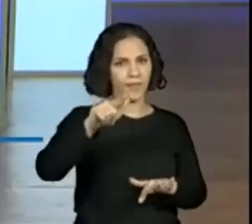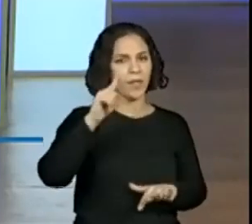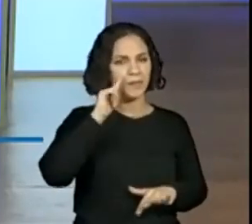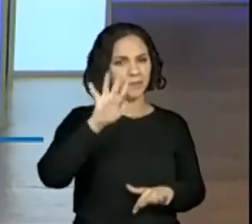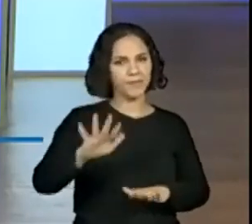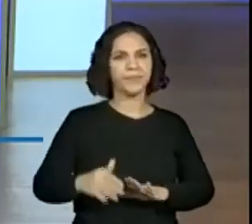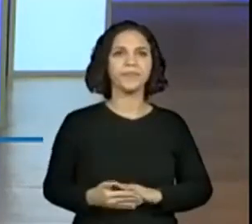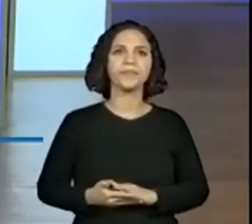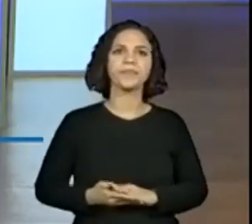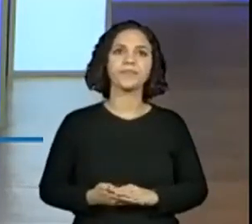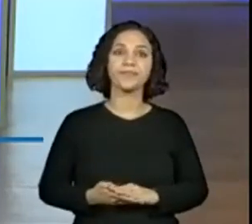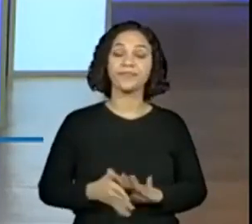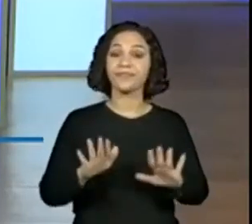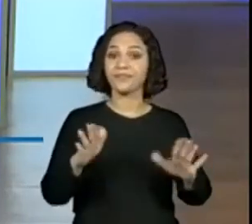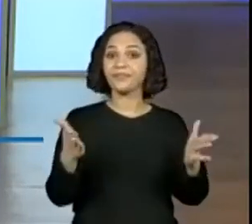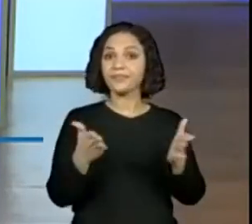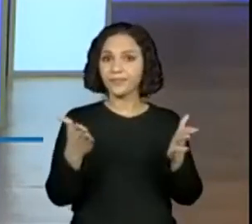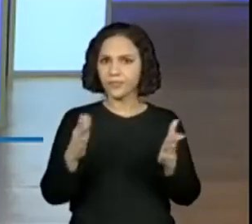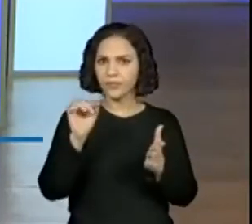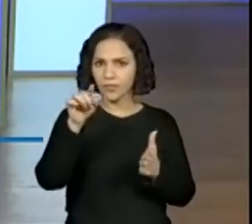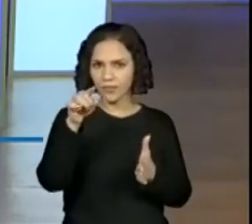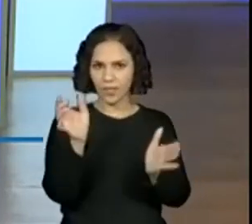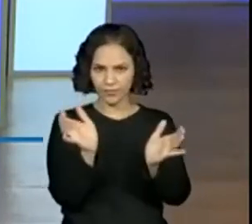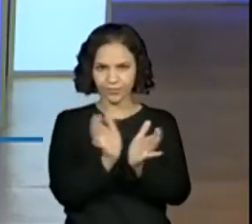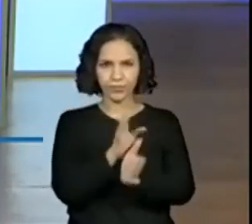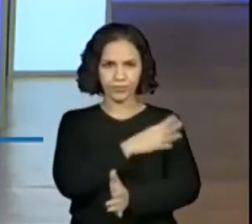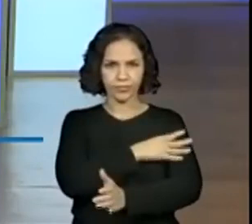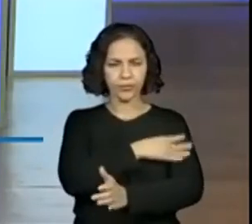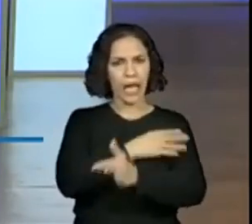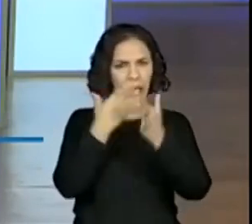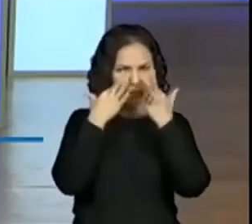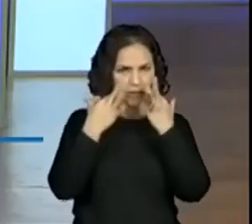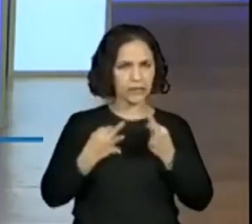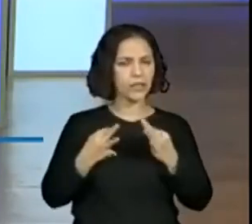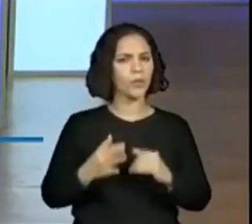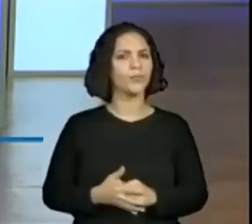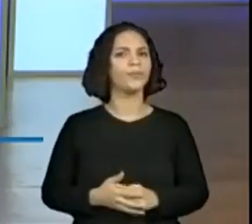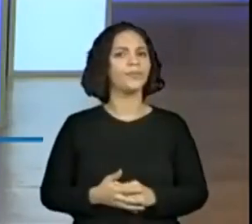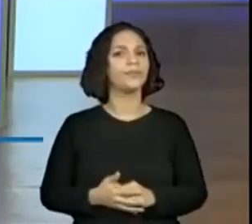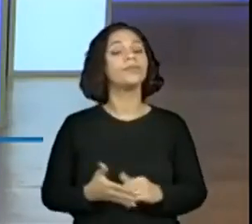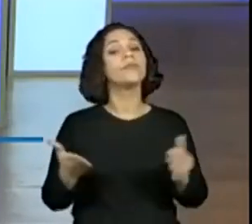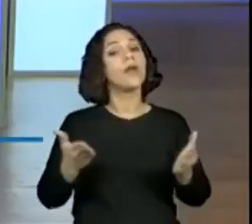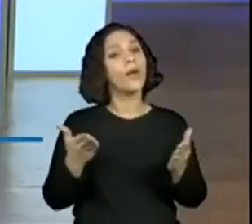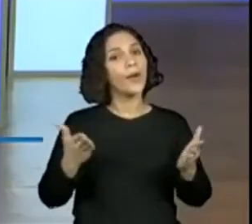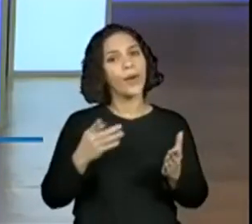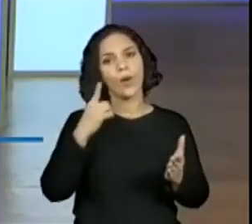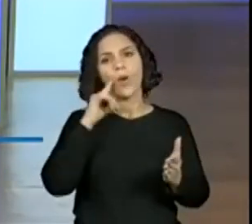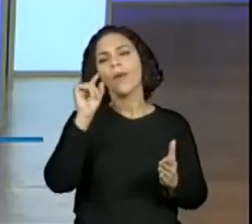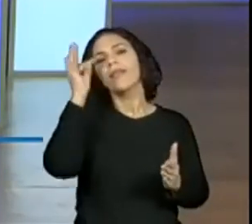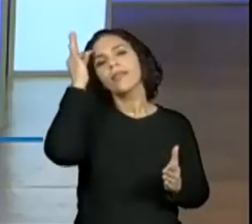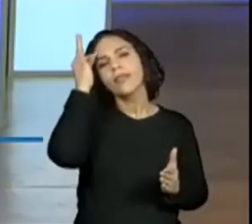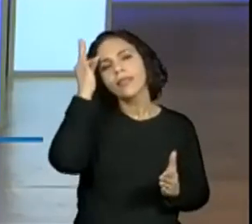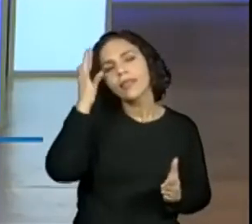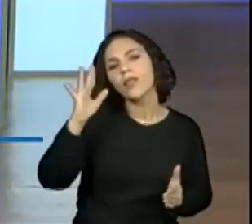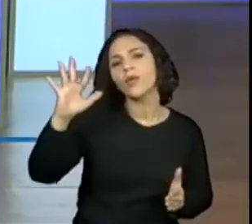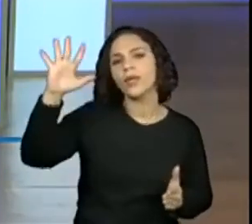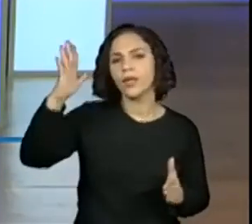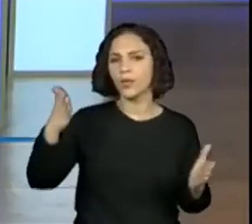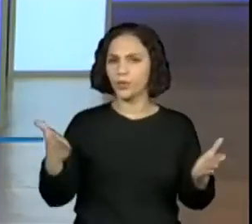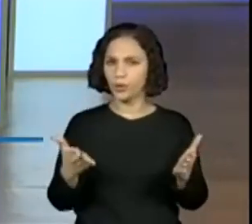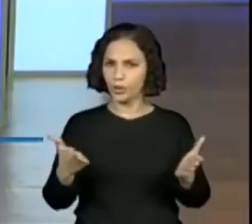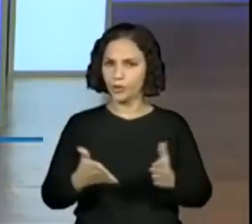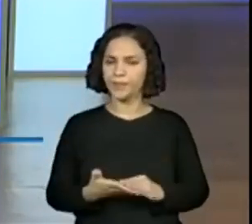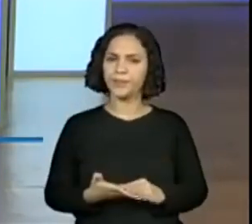tem mais vamos lá agora galerinha do quarto ano presta bastante atenção agora vai a parte ó teórica da nossa situação